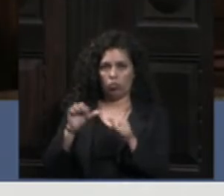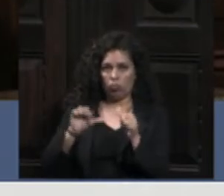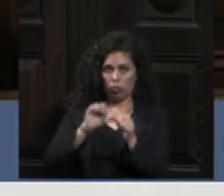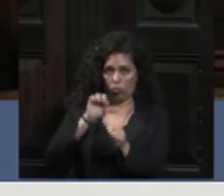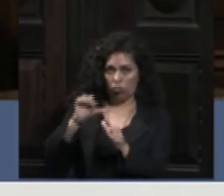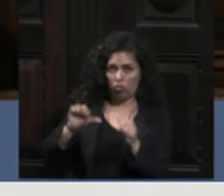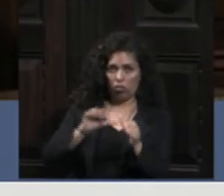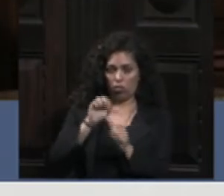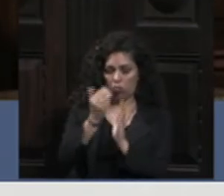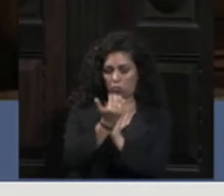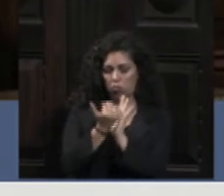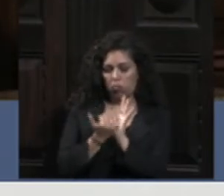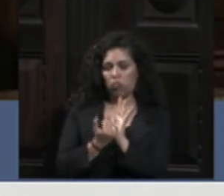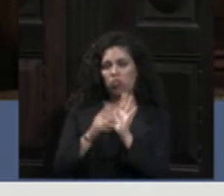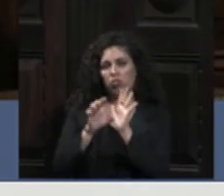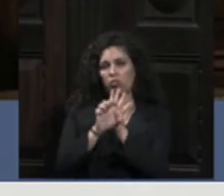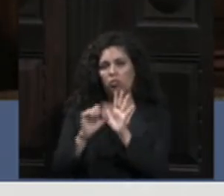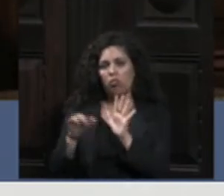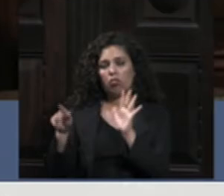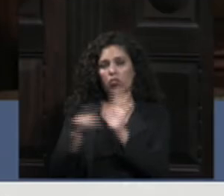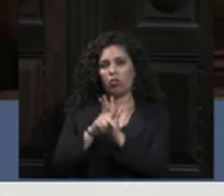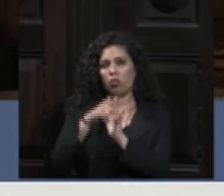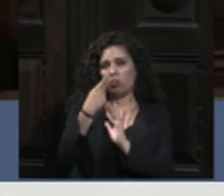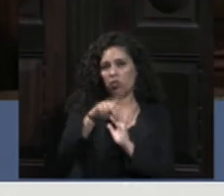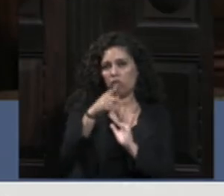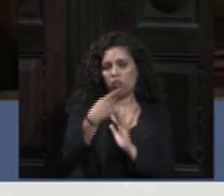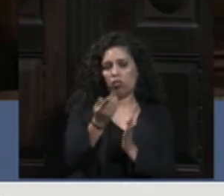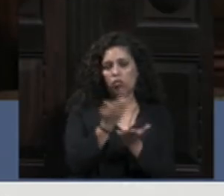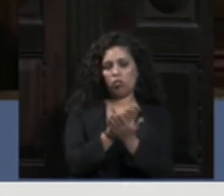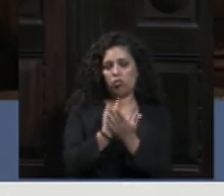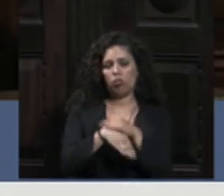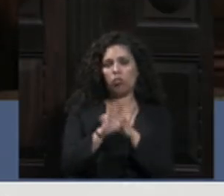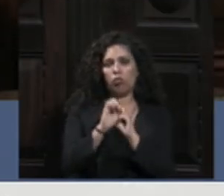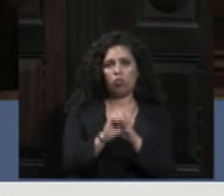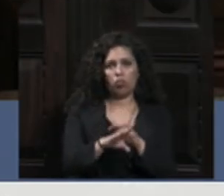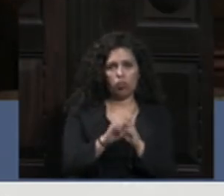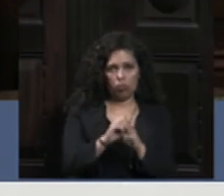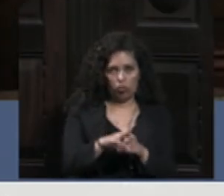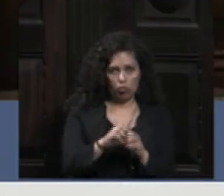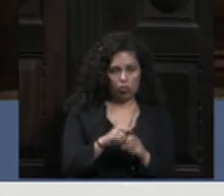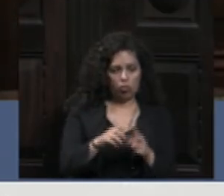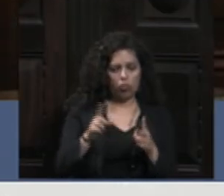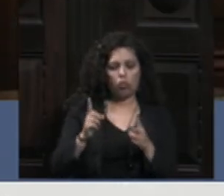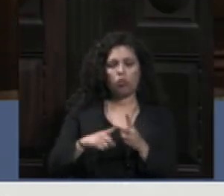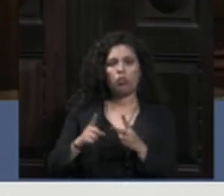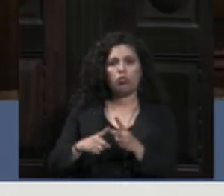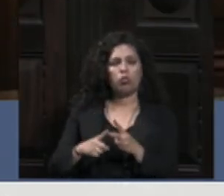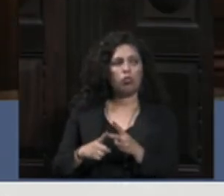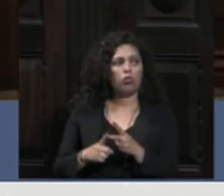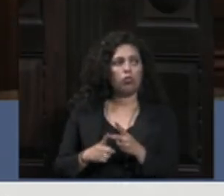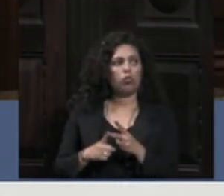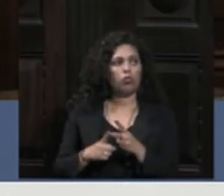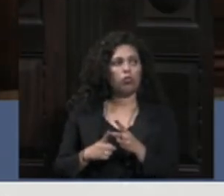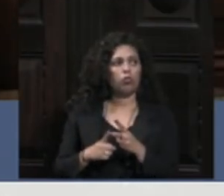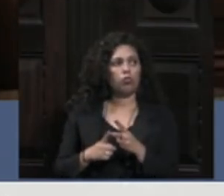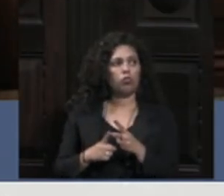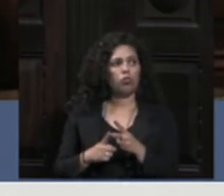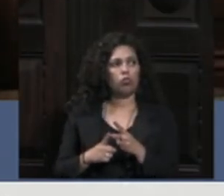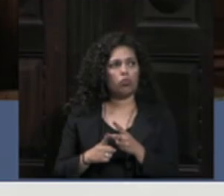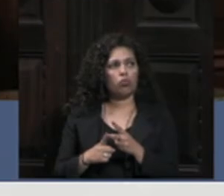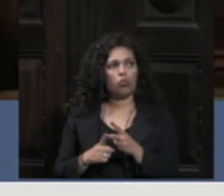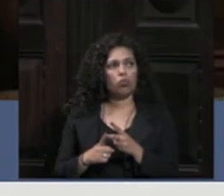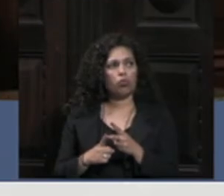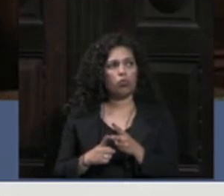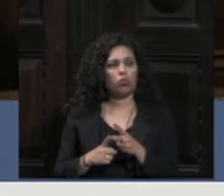FAETEC, garantindo peso e participação da sua comunidade acadêmica, e outro que estabelece o processo de